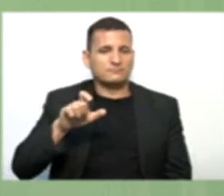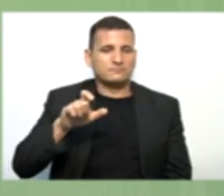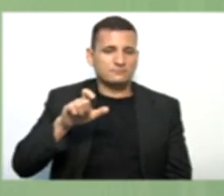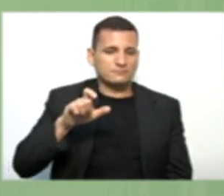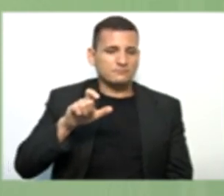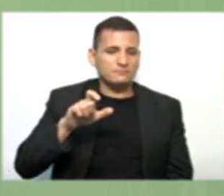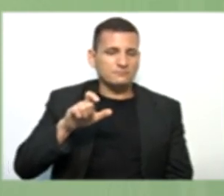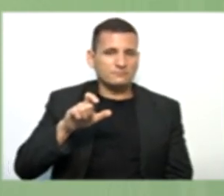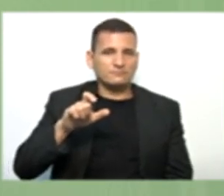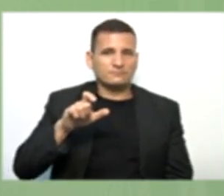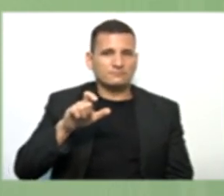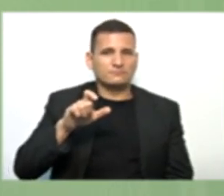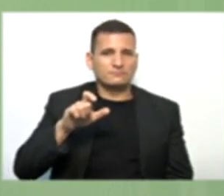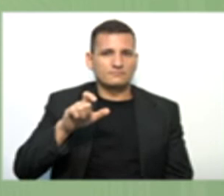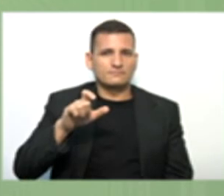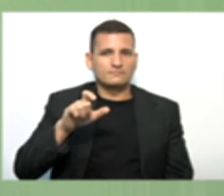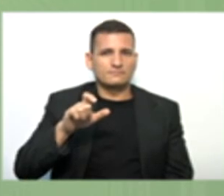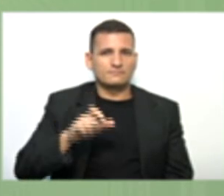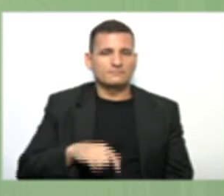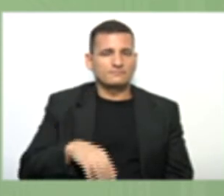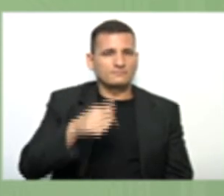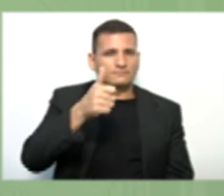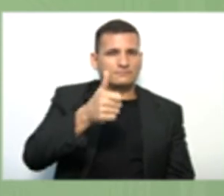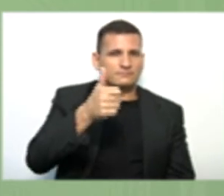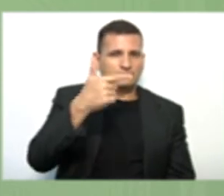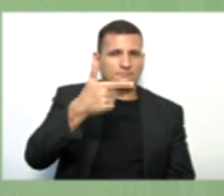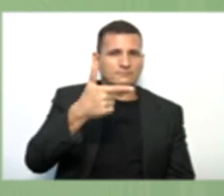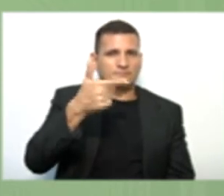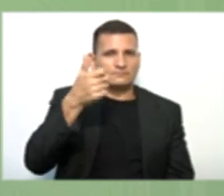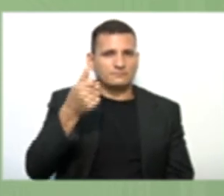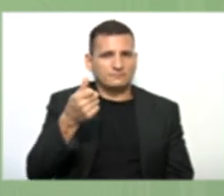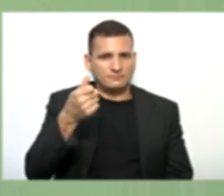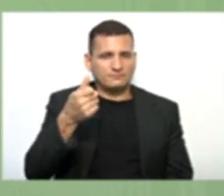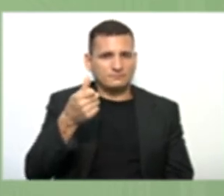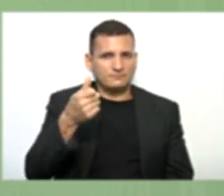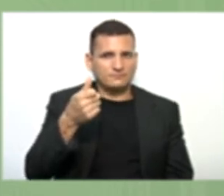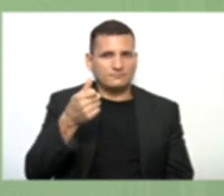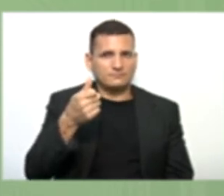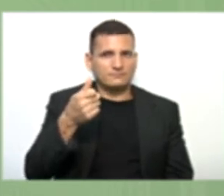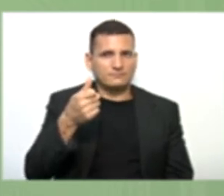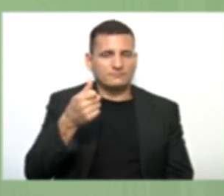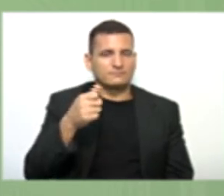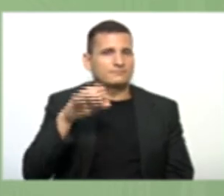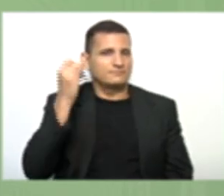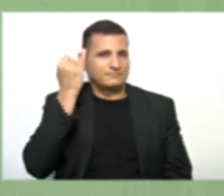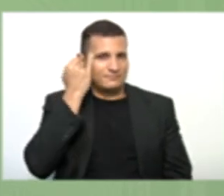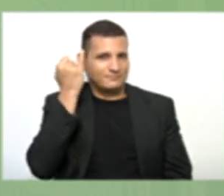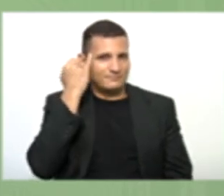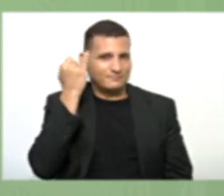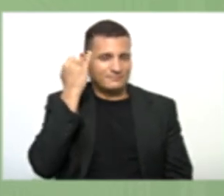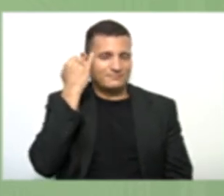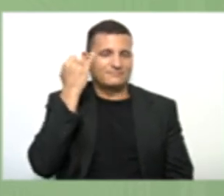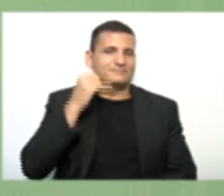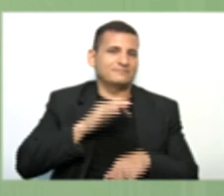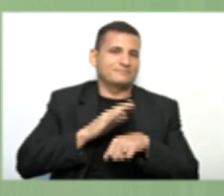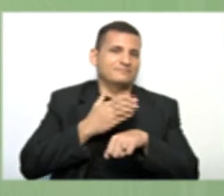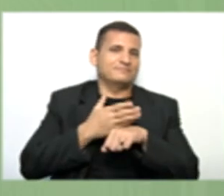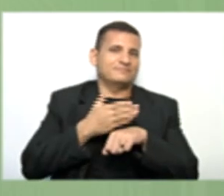fácil, professor. É, com certeza. Contar 126 cabides, né, professor? Não é tão fácil. É a preguiça do programador. É a preguiça do programador,